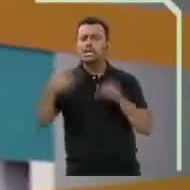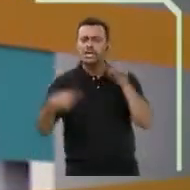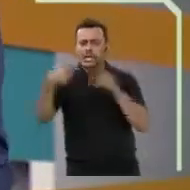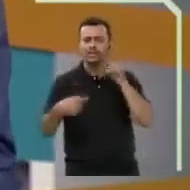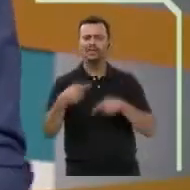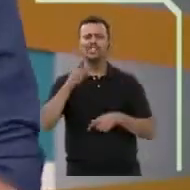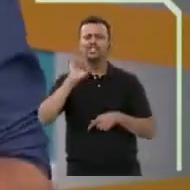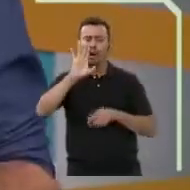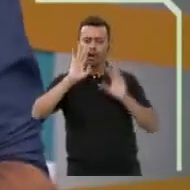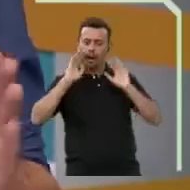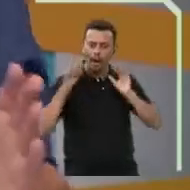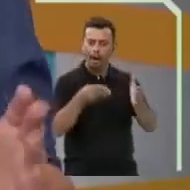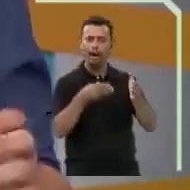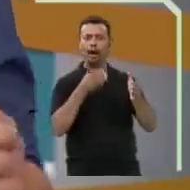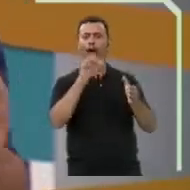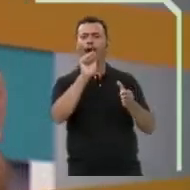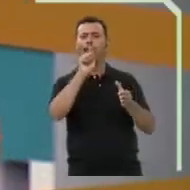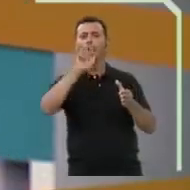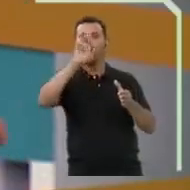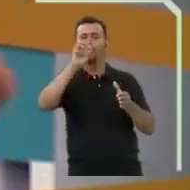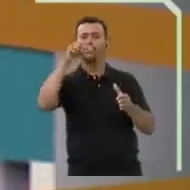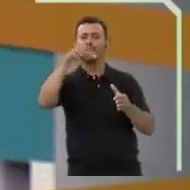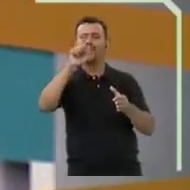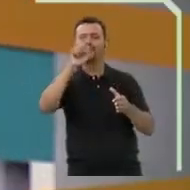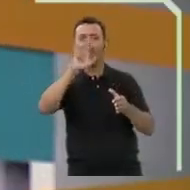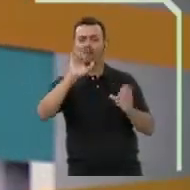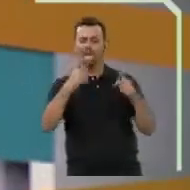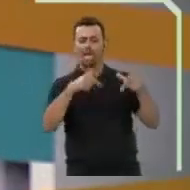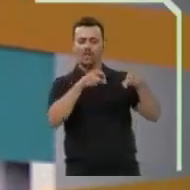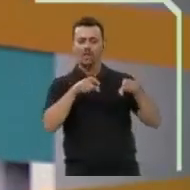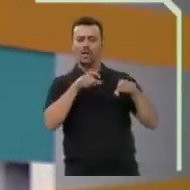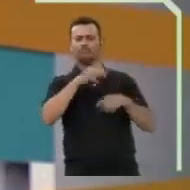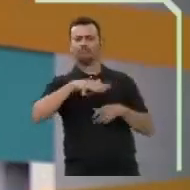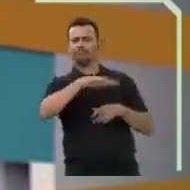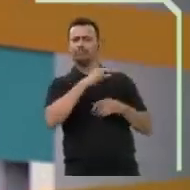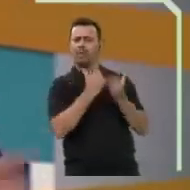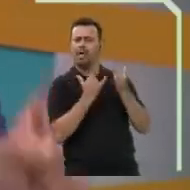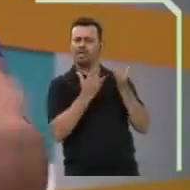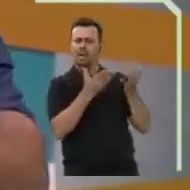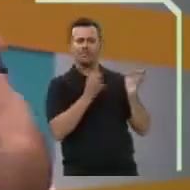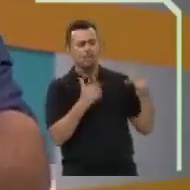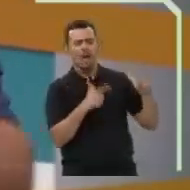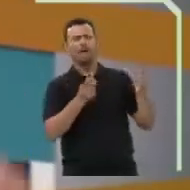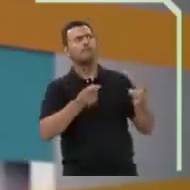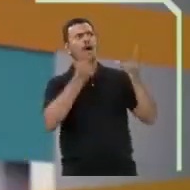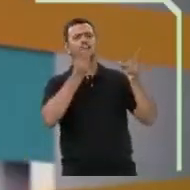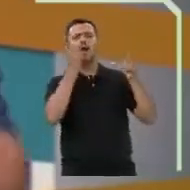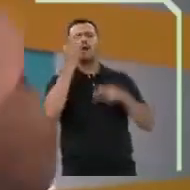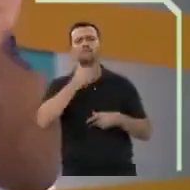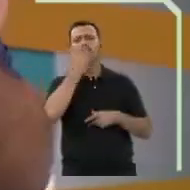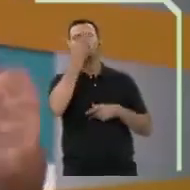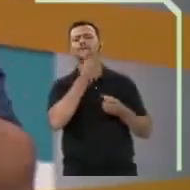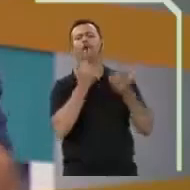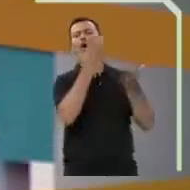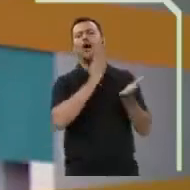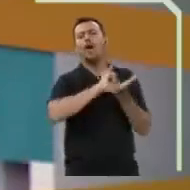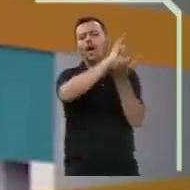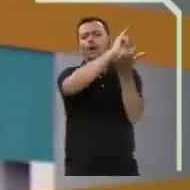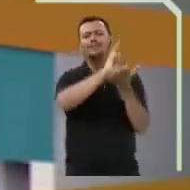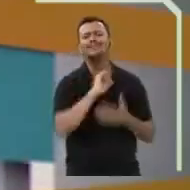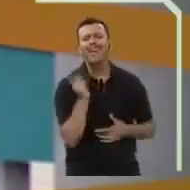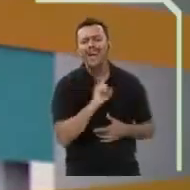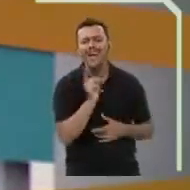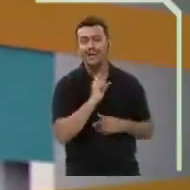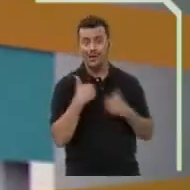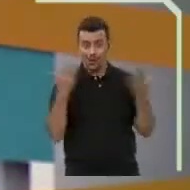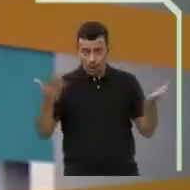o agronegócio. Tem gente que diz que o agronegócio carrega o Brasil nas costas. Não é assim, não. É o Brasil que